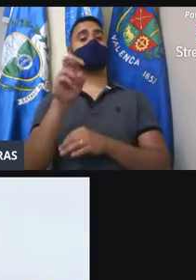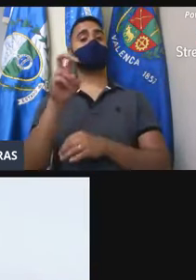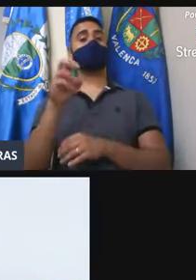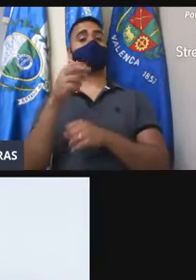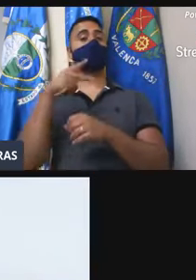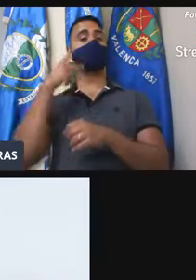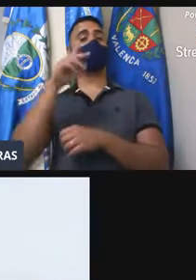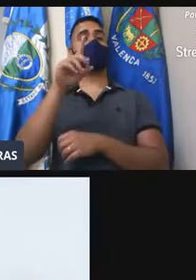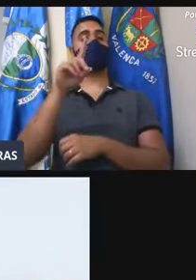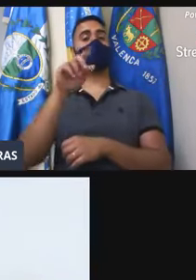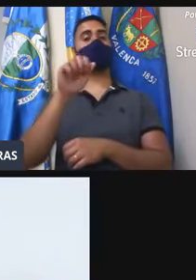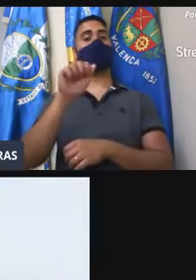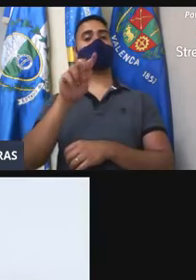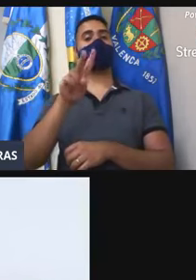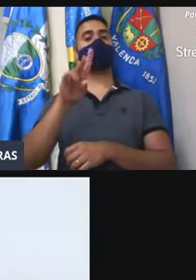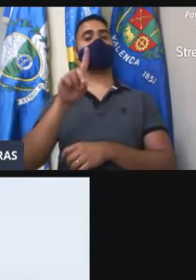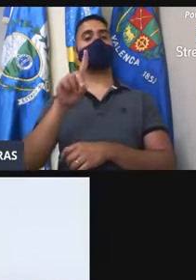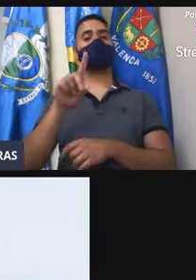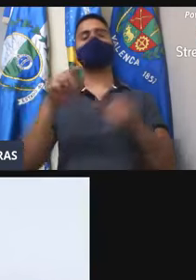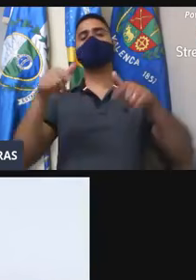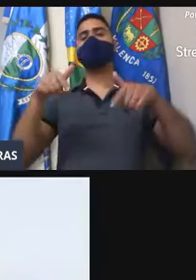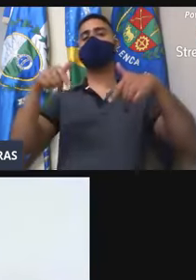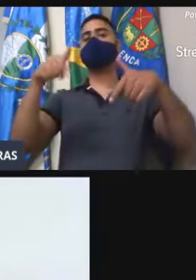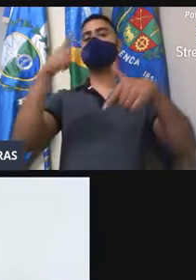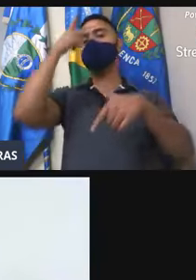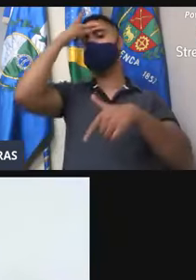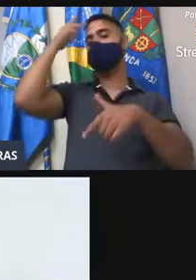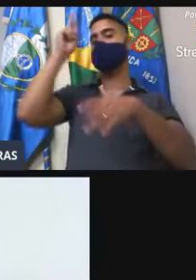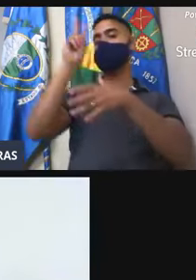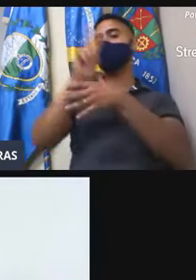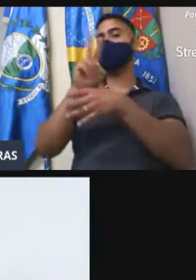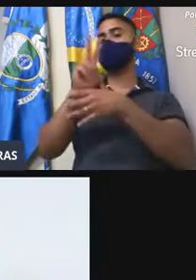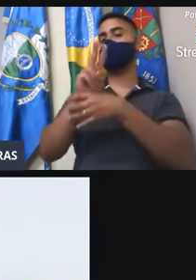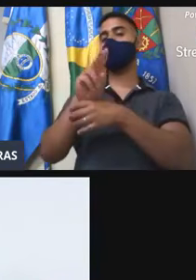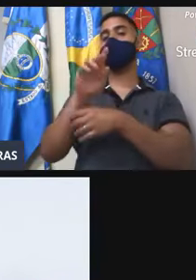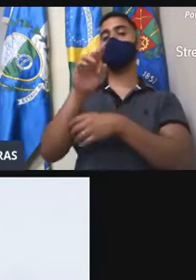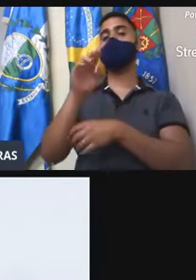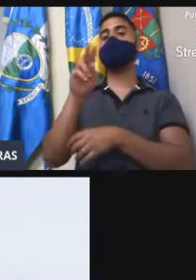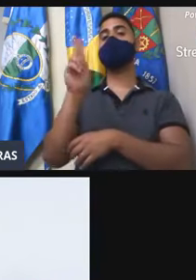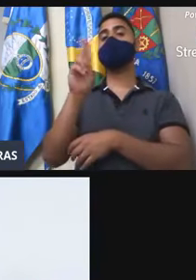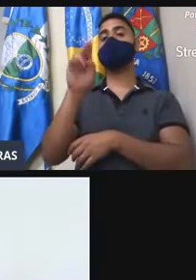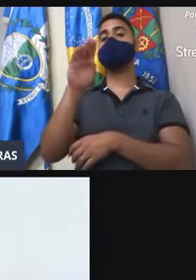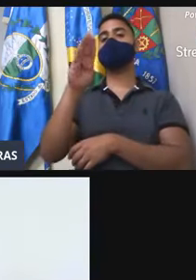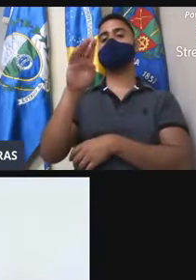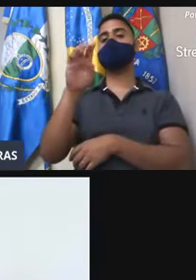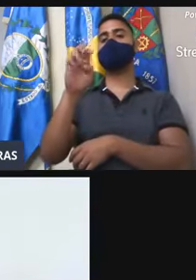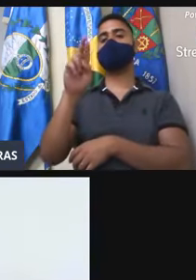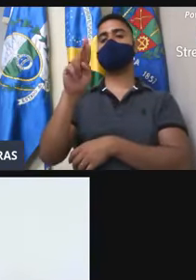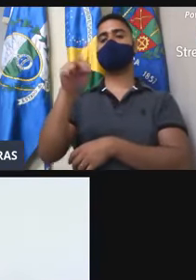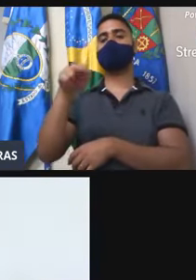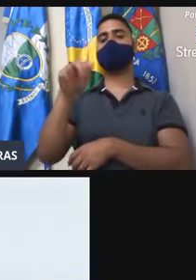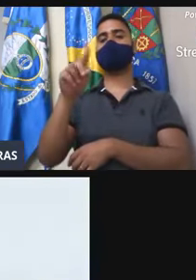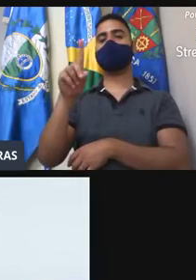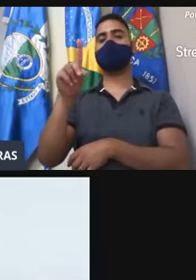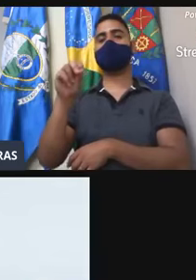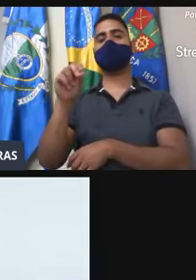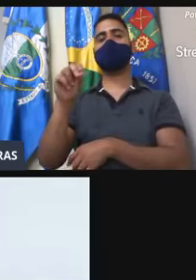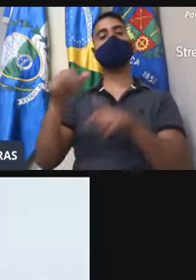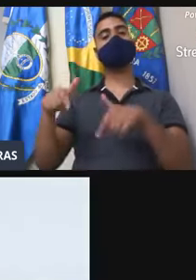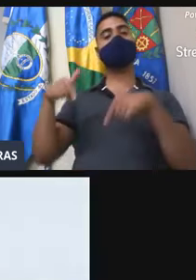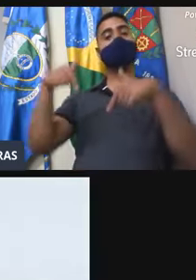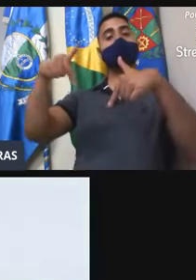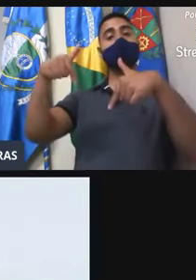vereador David Nogueira, concede título honorífico de cidadão valenciano ao doutor Bernardo Teixeira Pentanha. Fique concedido o